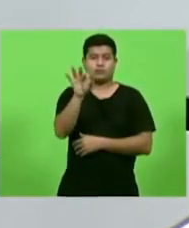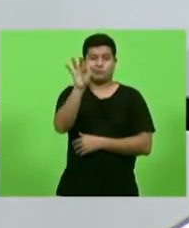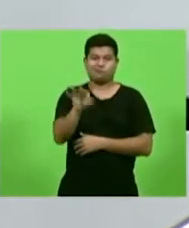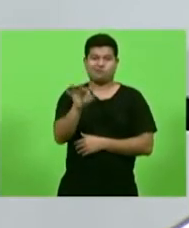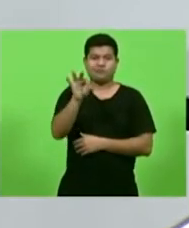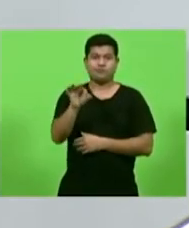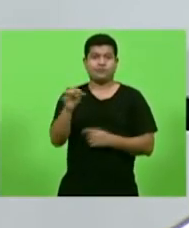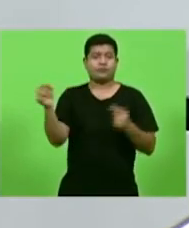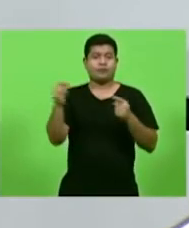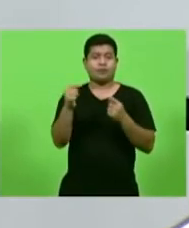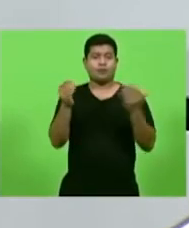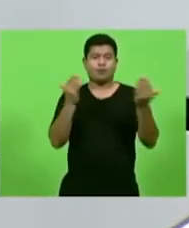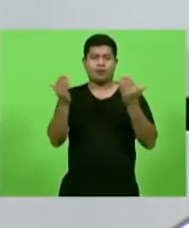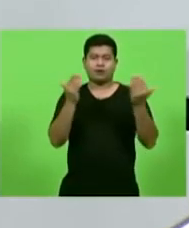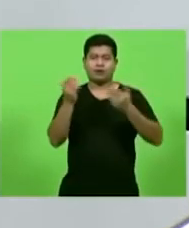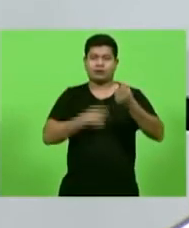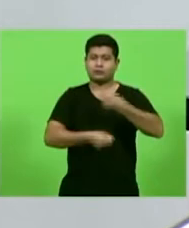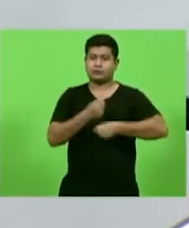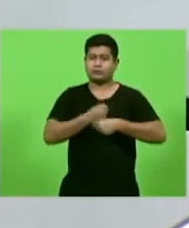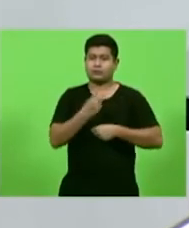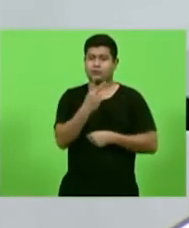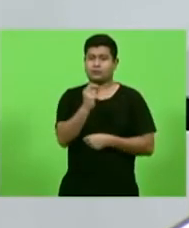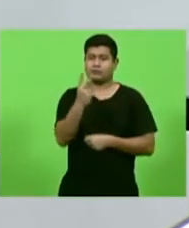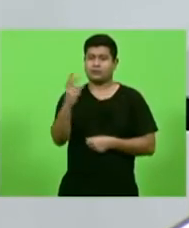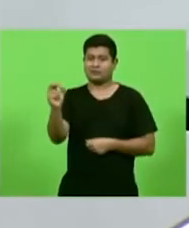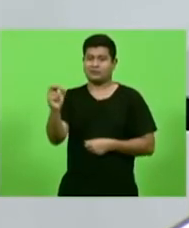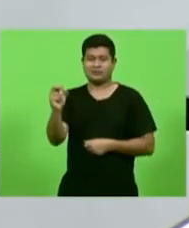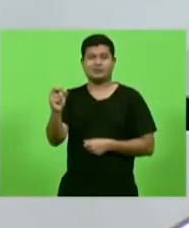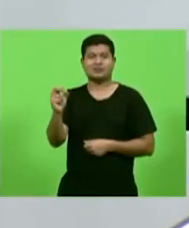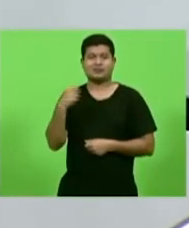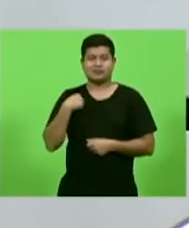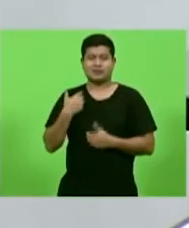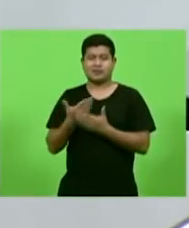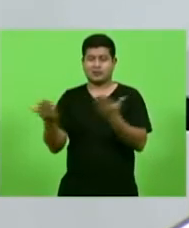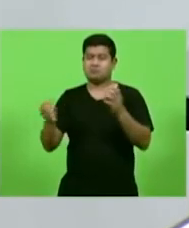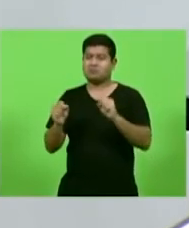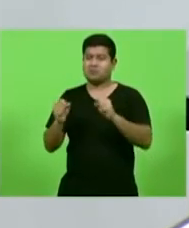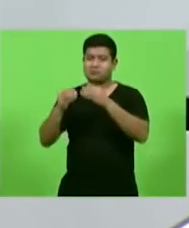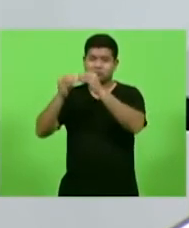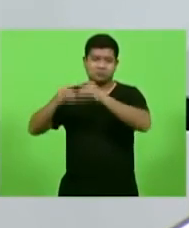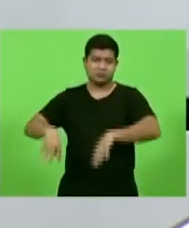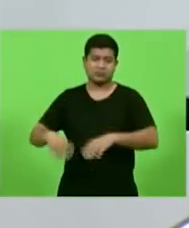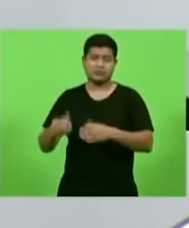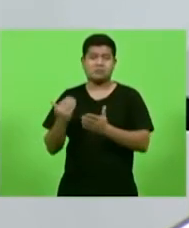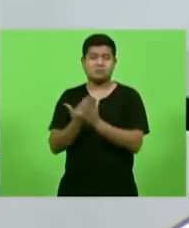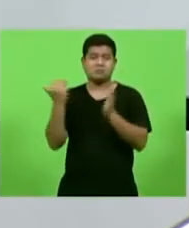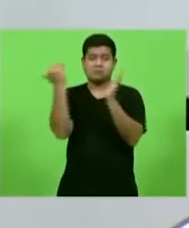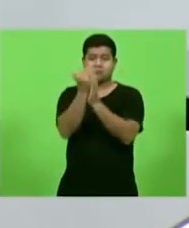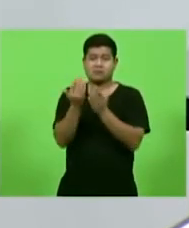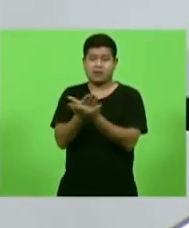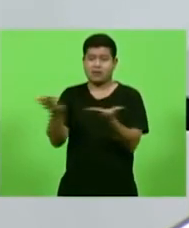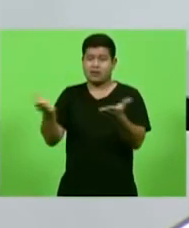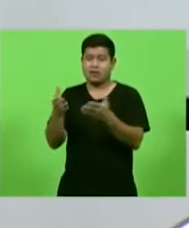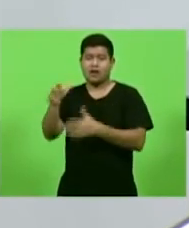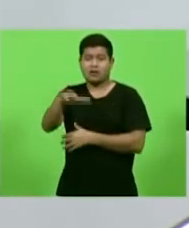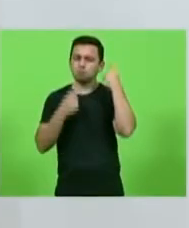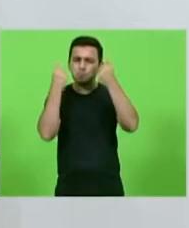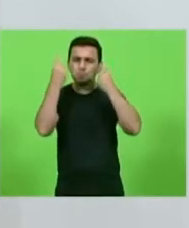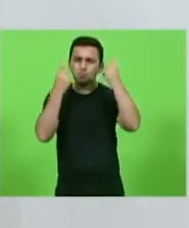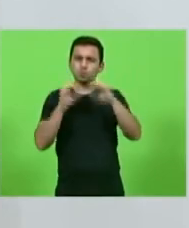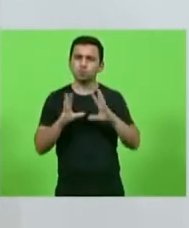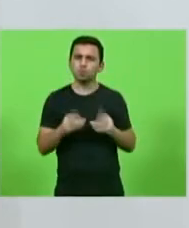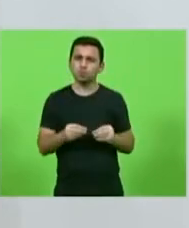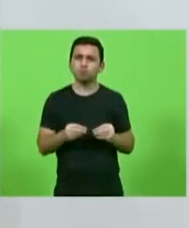em relação ao ano anterior a captura da Tainha ele acaba prejudicando toda essa essa categoria de pescadores